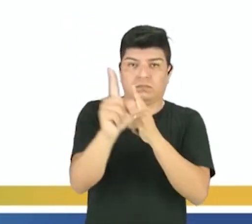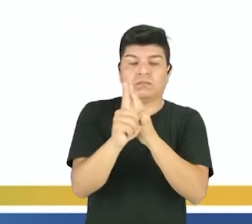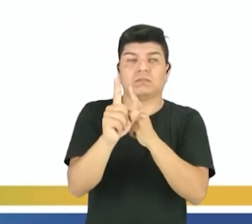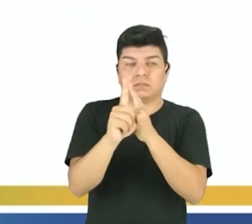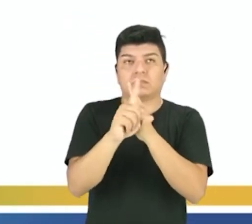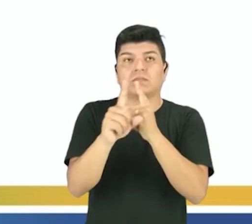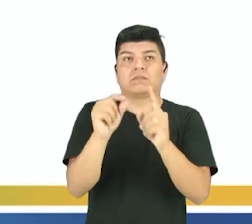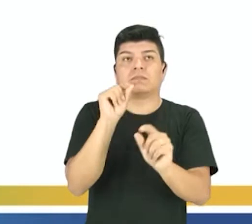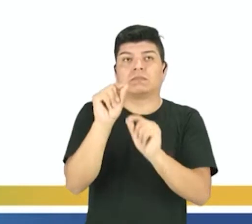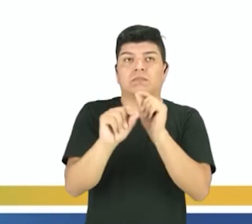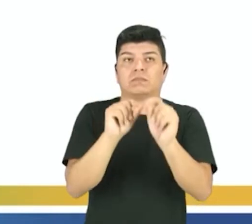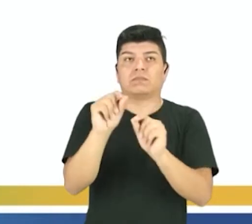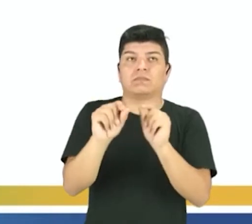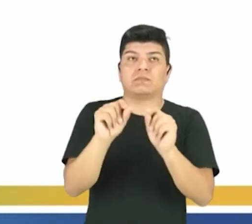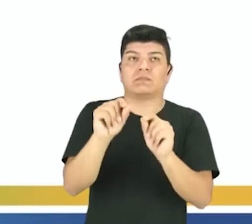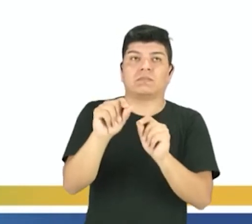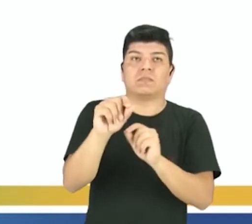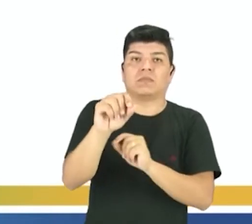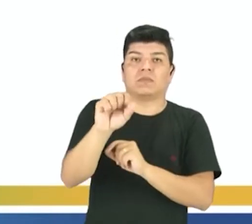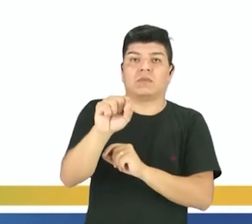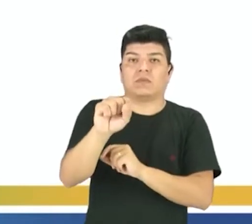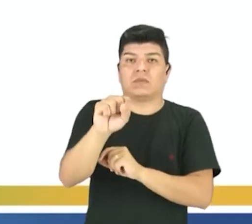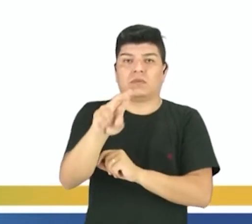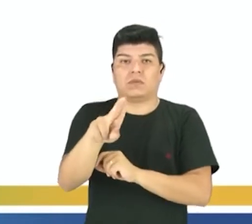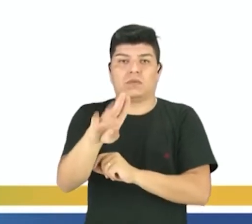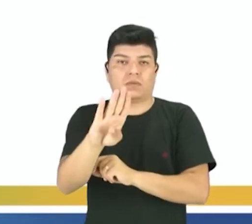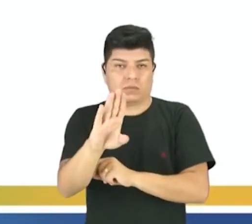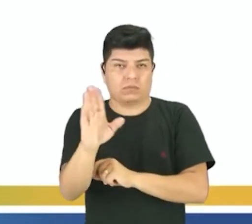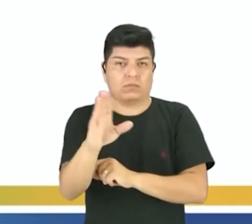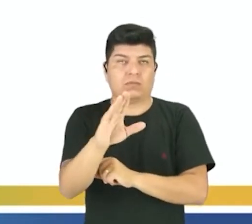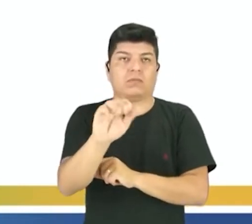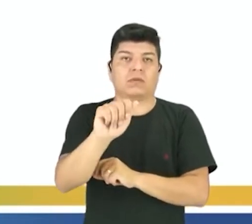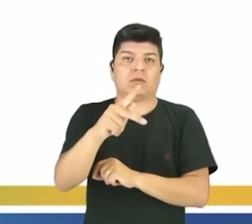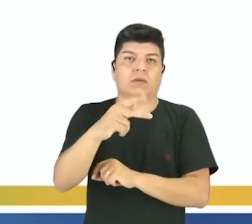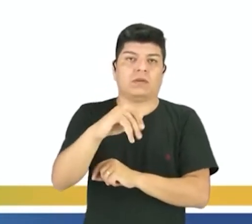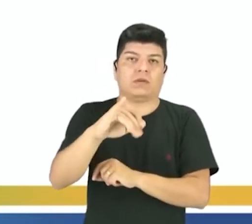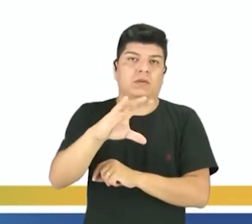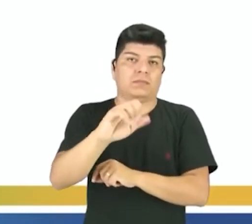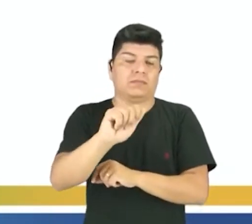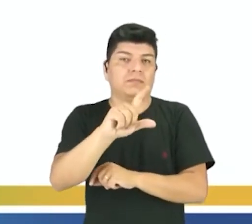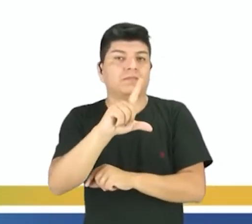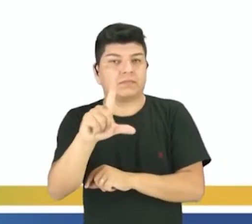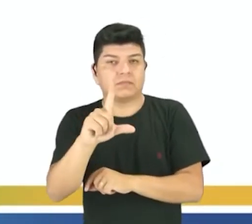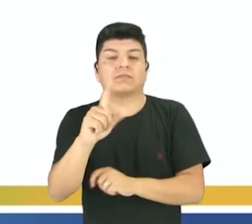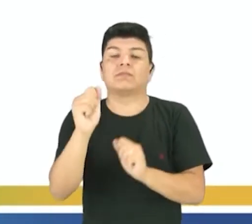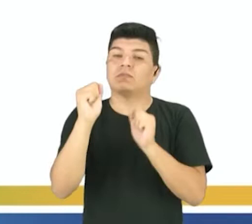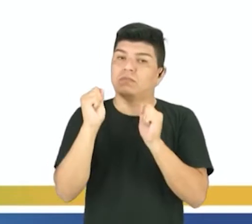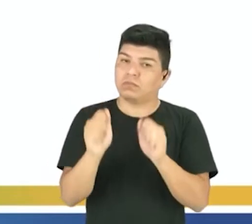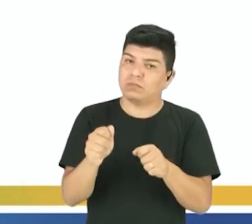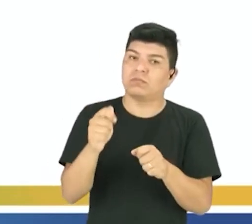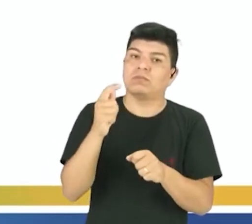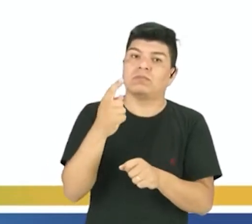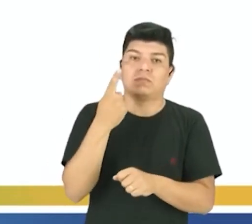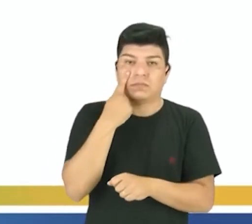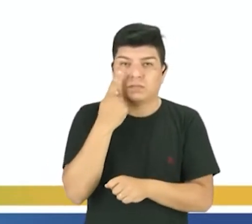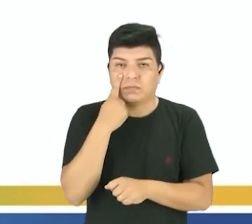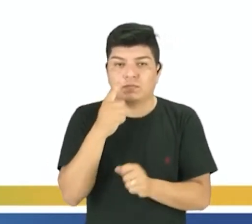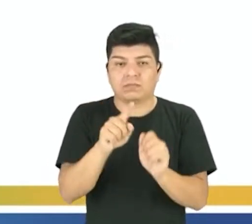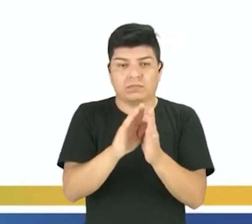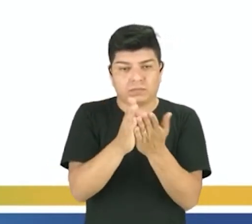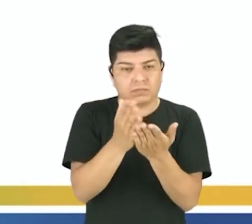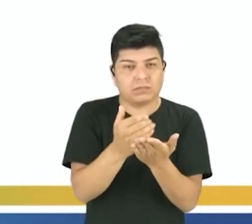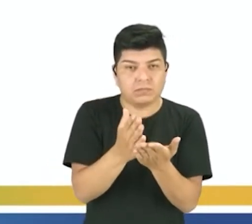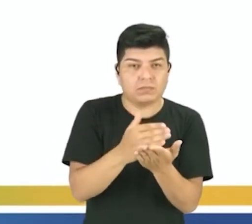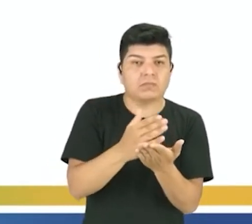ser subapical ou apical radicular, tá? Vocês podem encontrar esses termos aí em livros e em